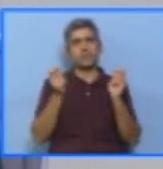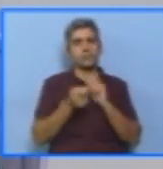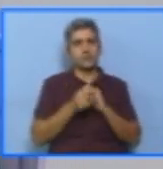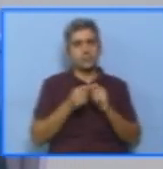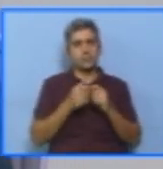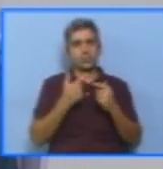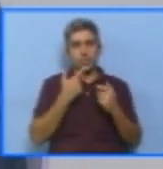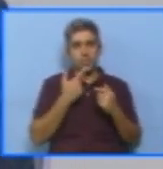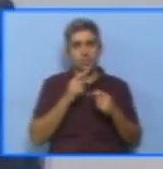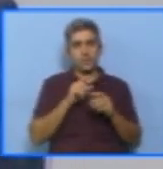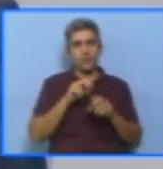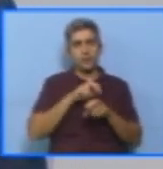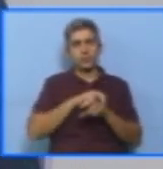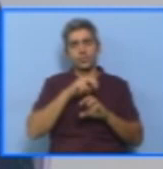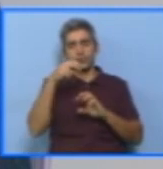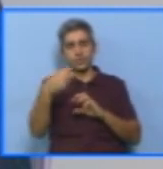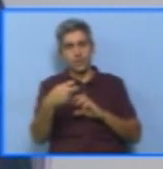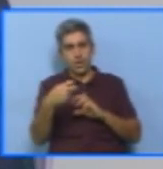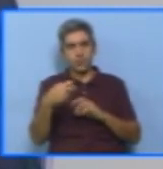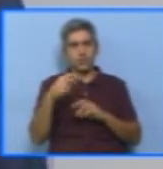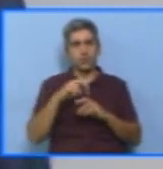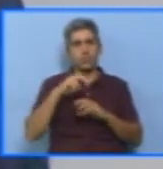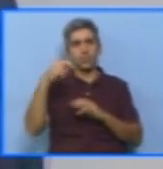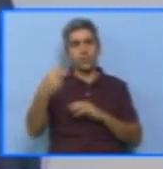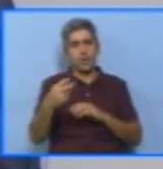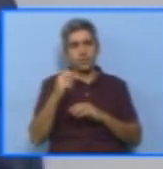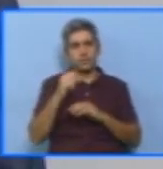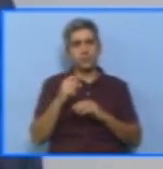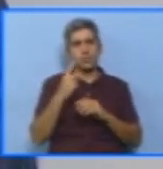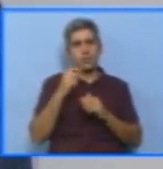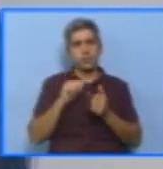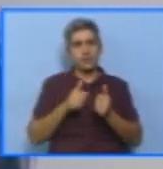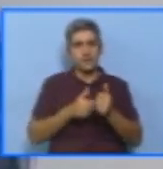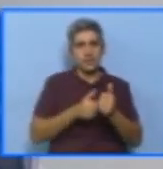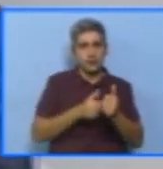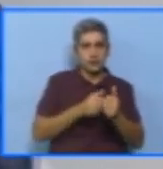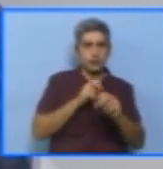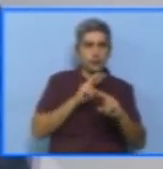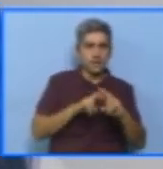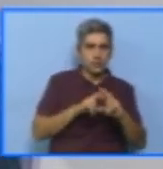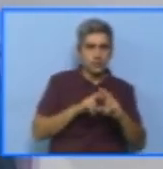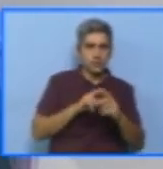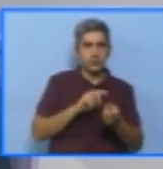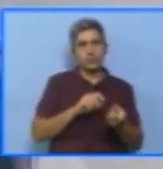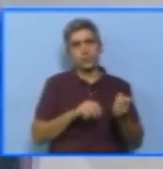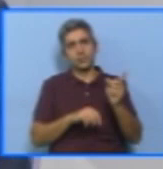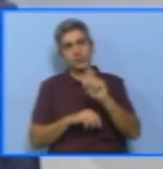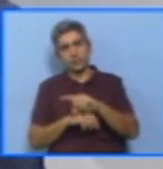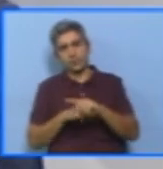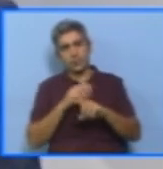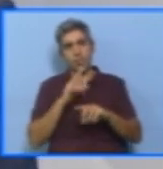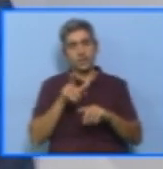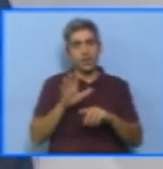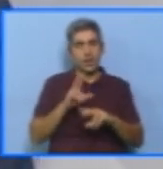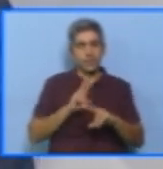radicalmente. Passou para o outro lado. E neste caso o outro lado foi de um perseguido, de um preso. E quando ele está